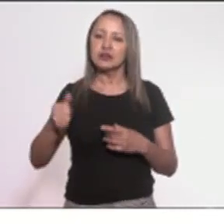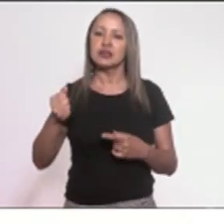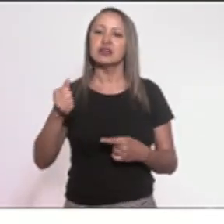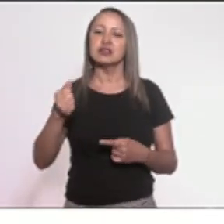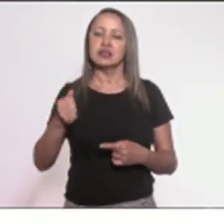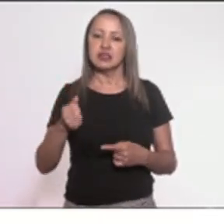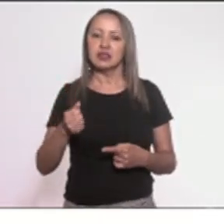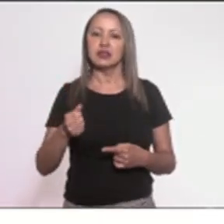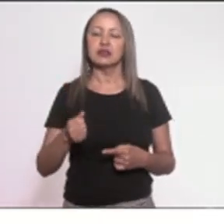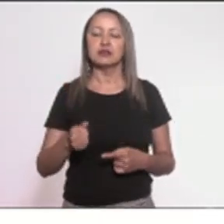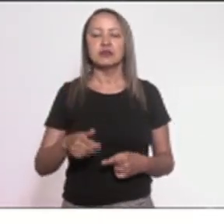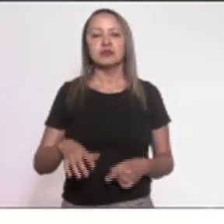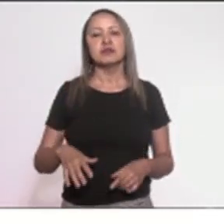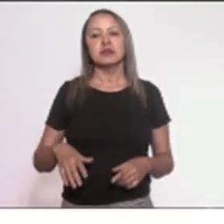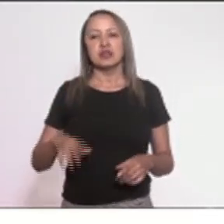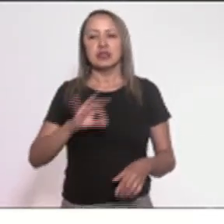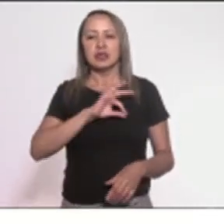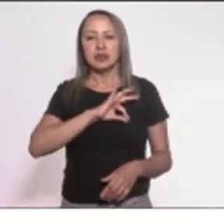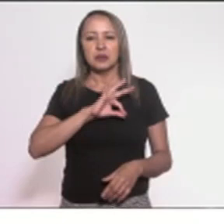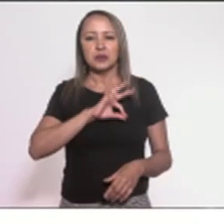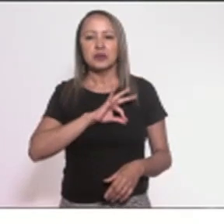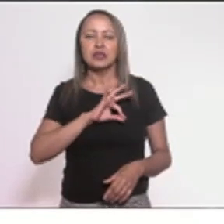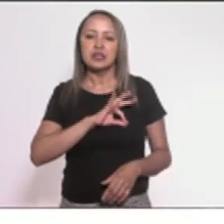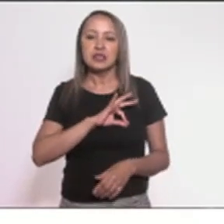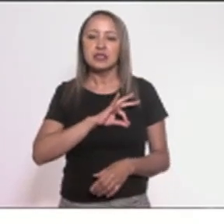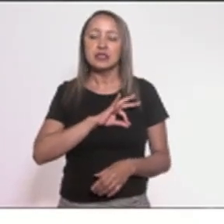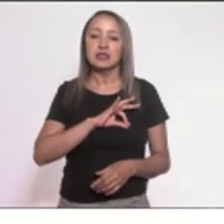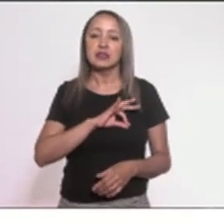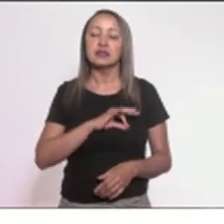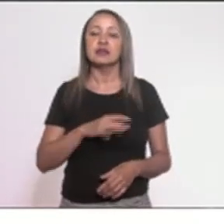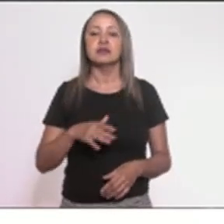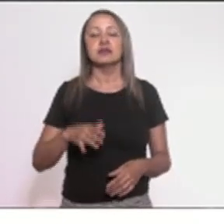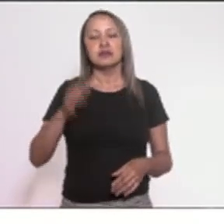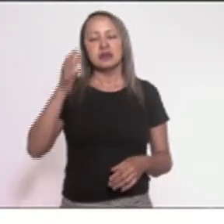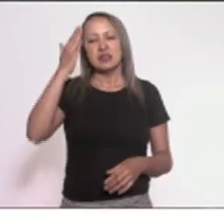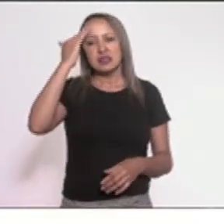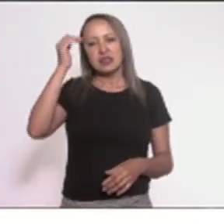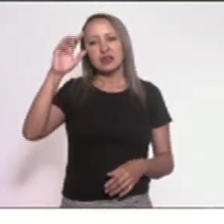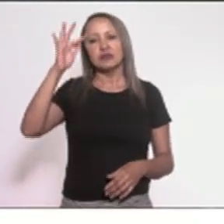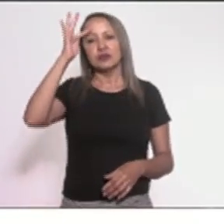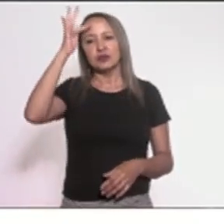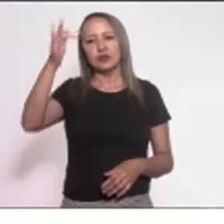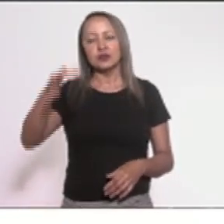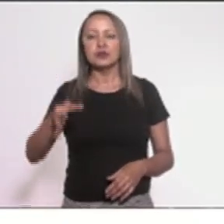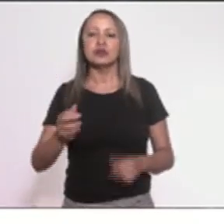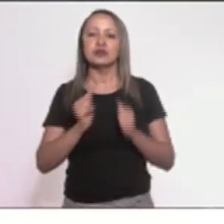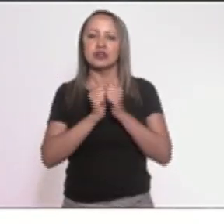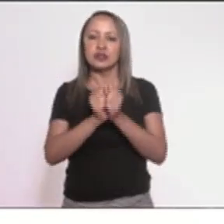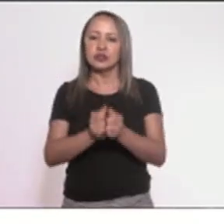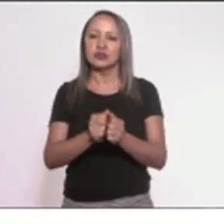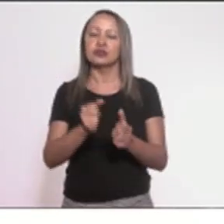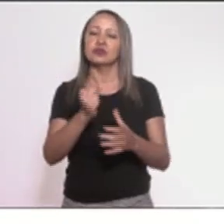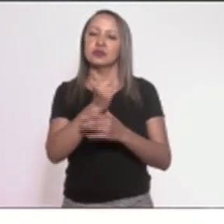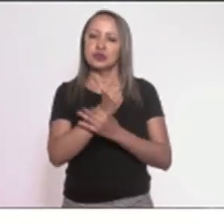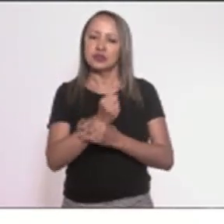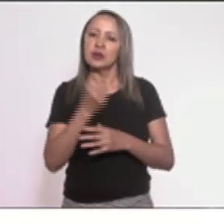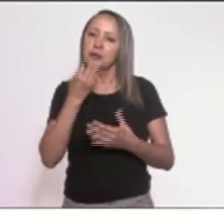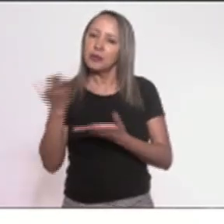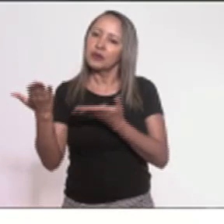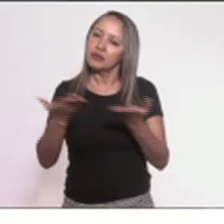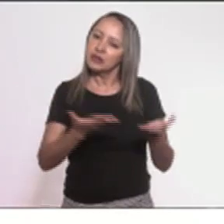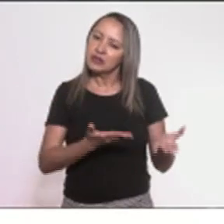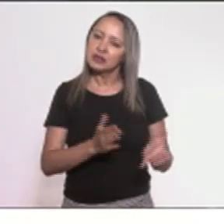os cidadãos, defendendo aqueles que precisam do apoio de vocês. Conto com essa casa e sejam sempre muito